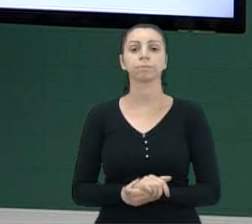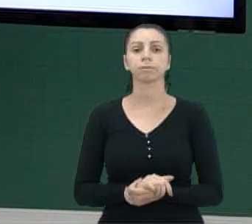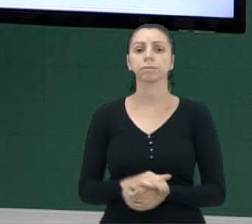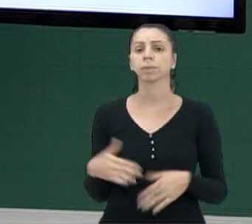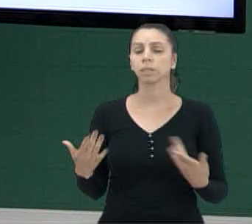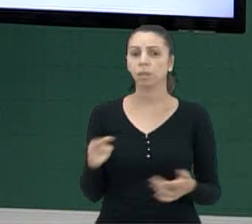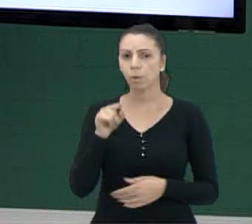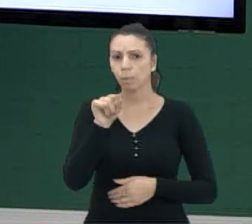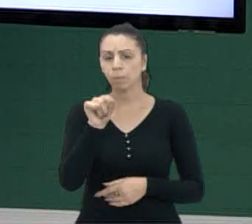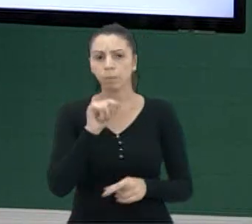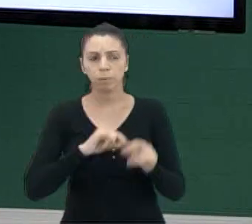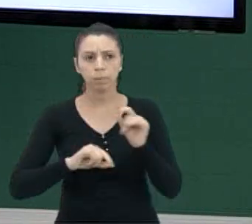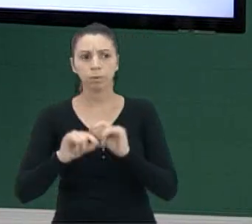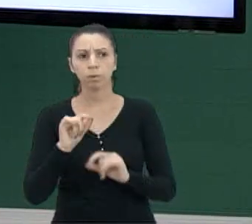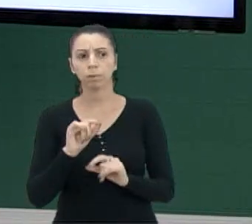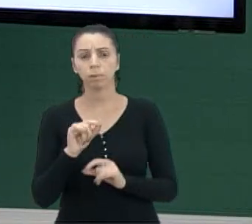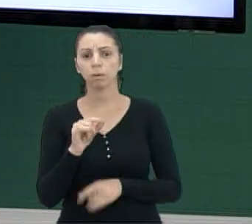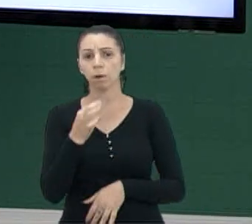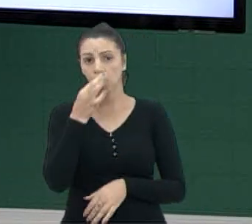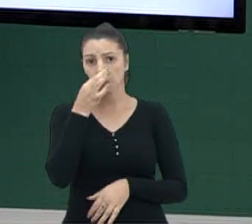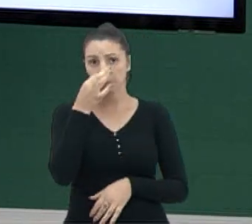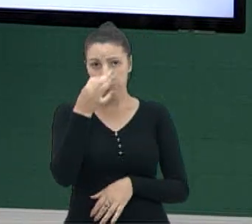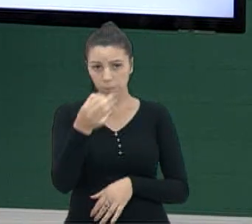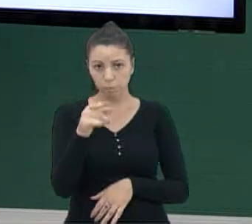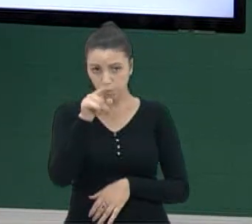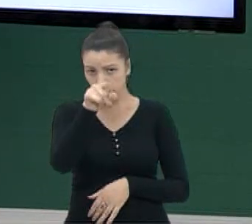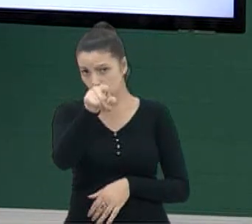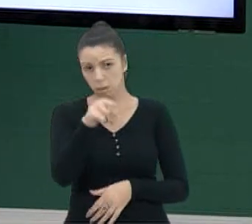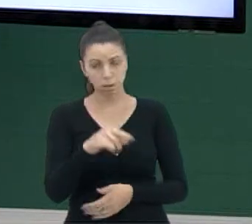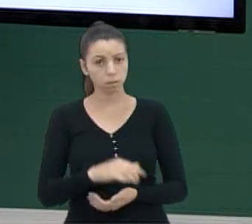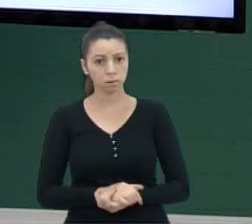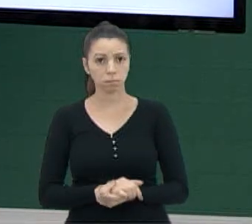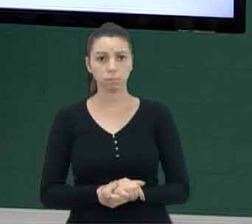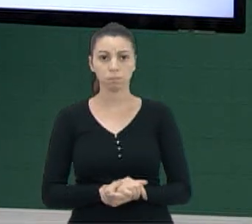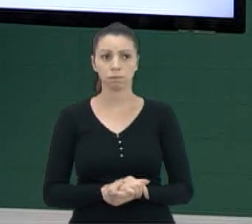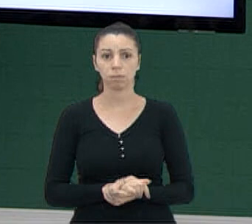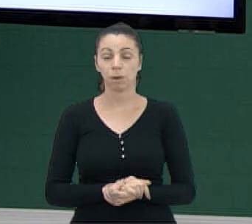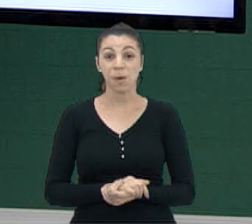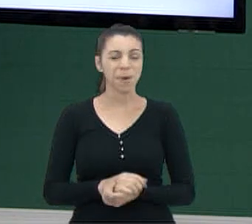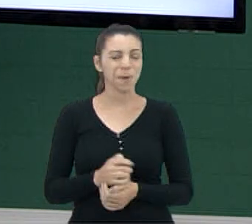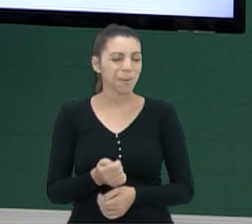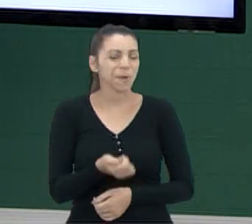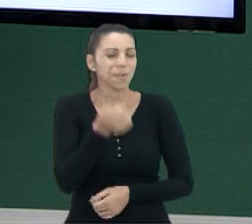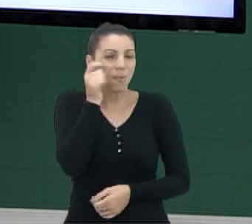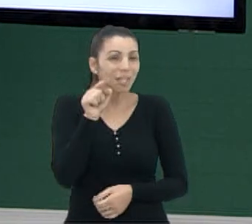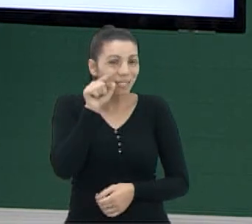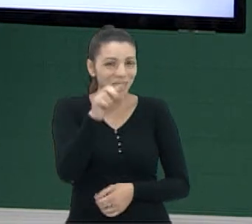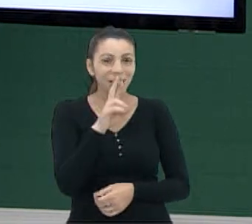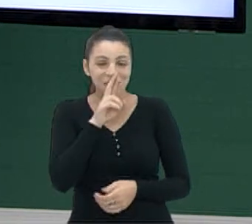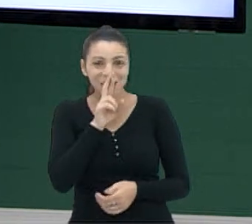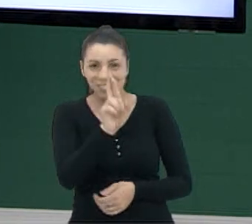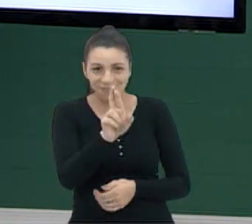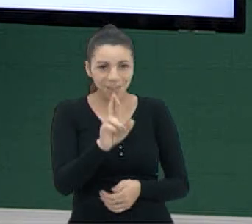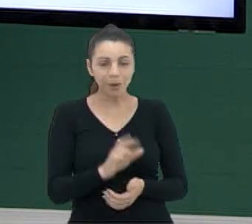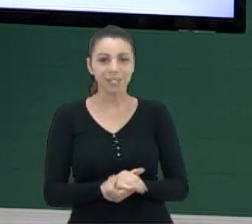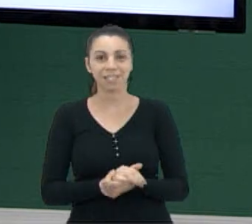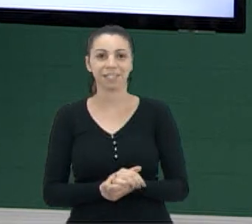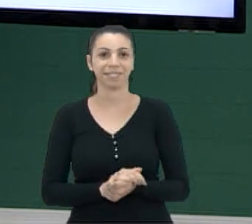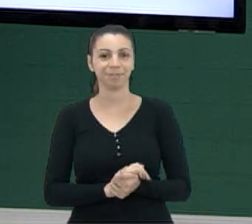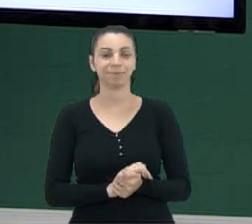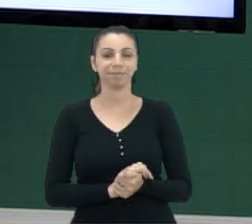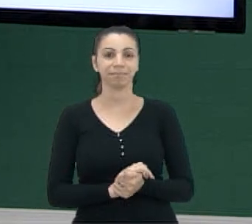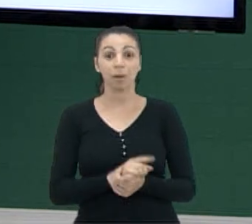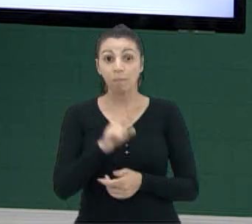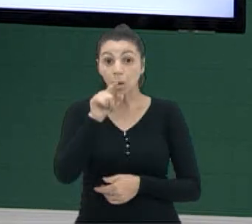Então, o que que vocês acham sobre isso, né? Quase que eu dei a resposta para vocês. Vocês vão